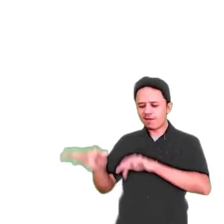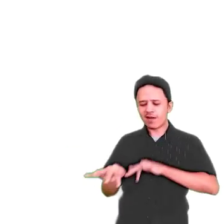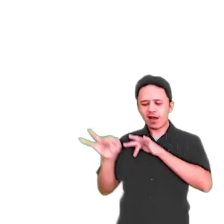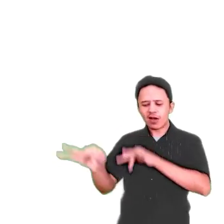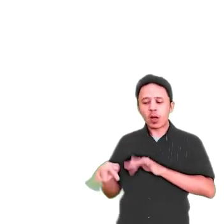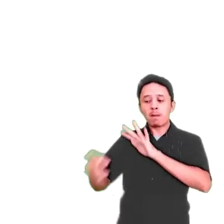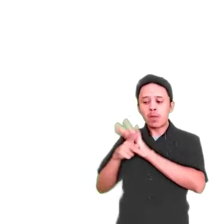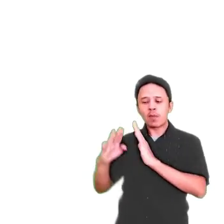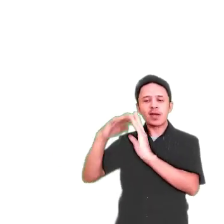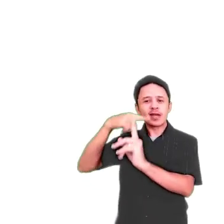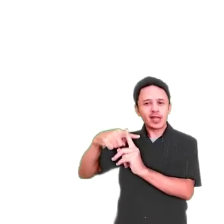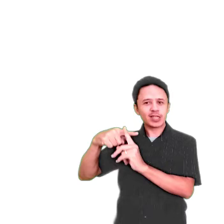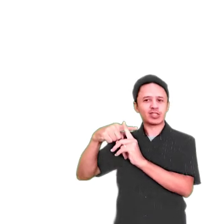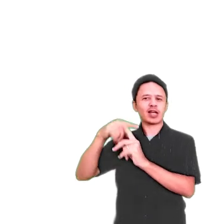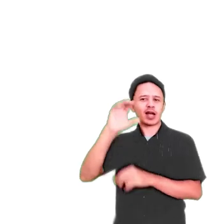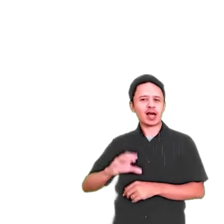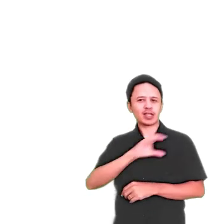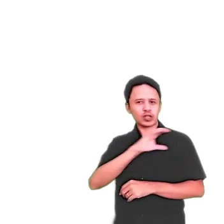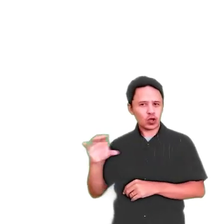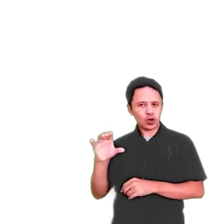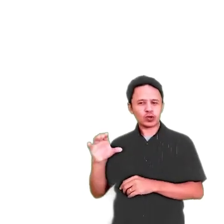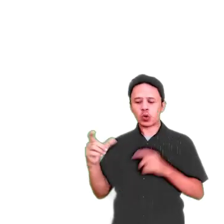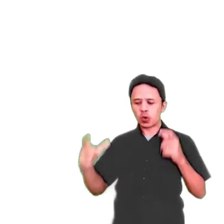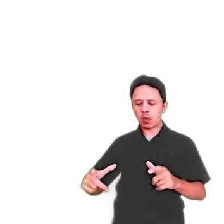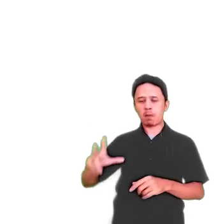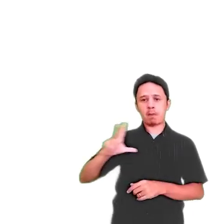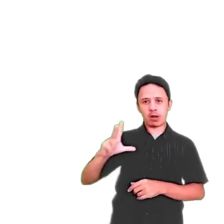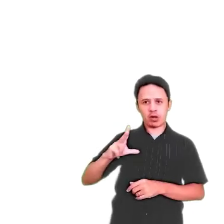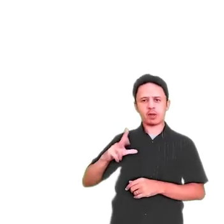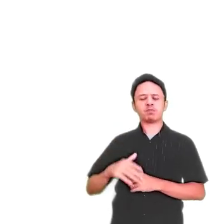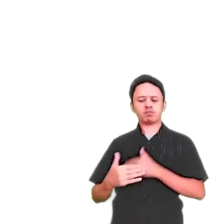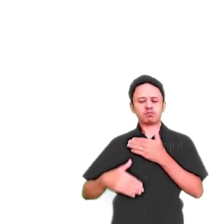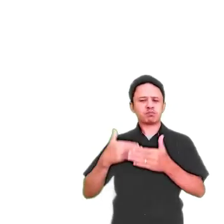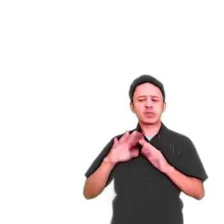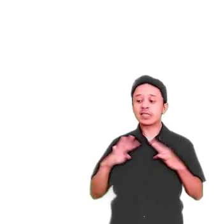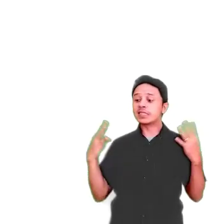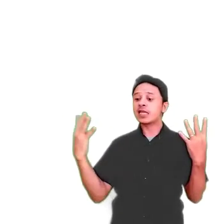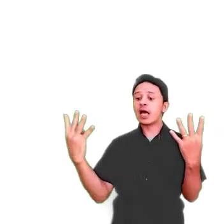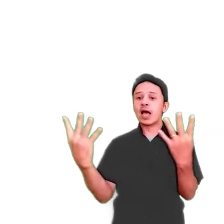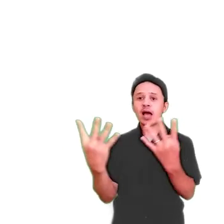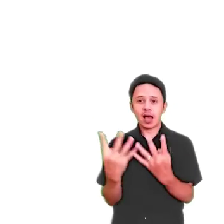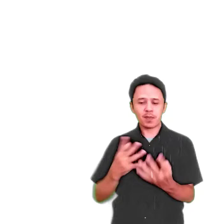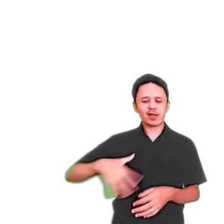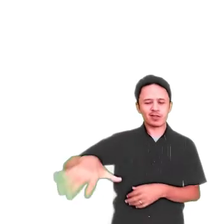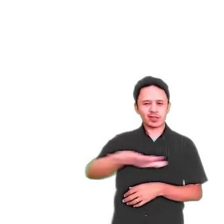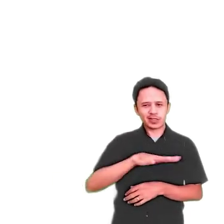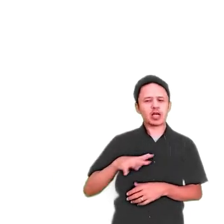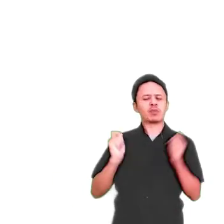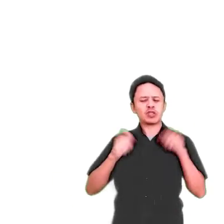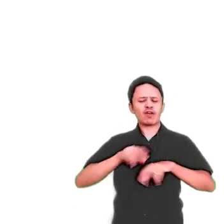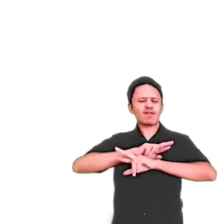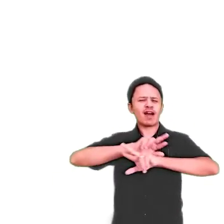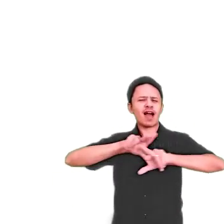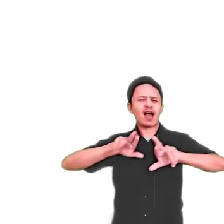quais tinham pertencido à Igreja Católica, em propriedades privadas. Esse processo foi conhecido como cercamento dos campos e possibilitou